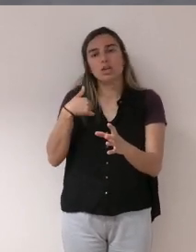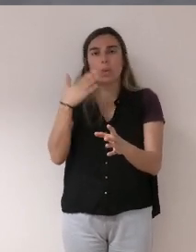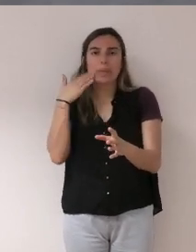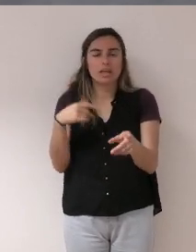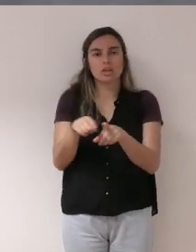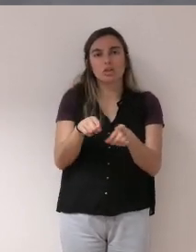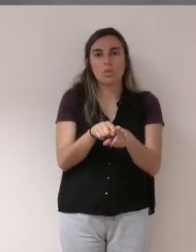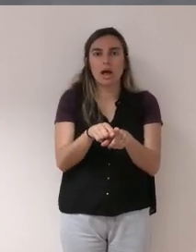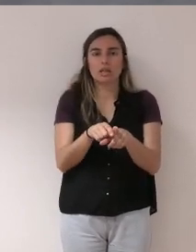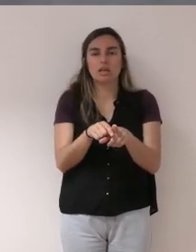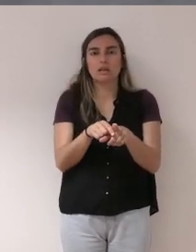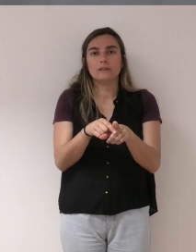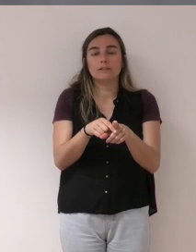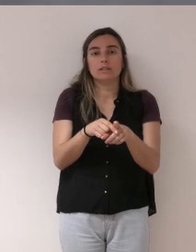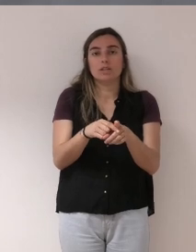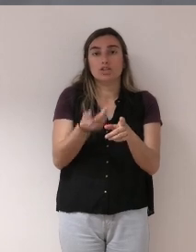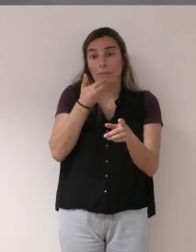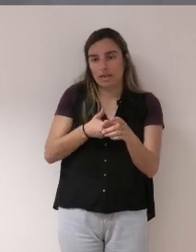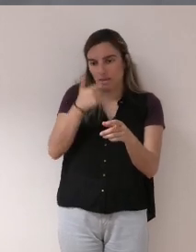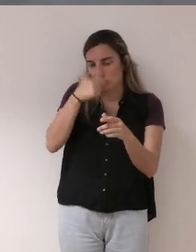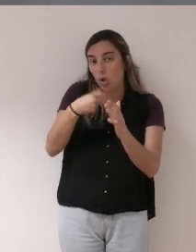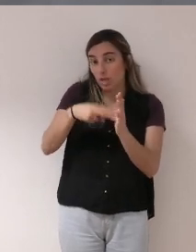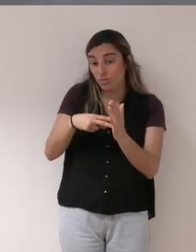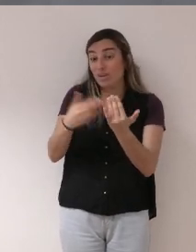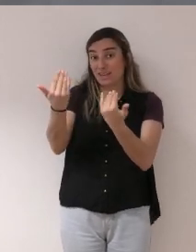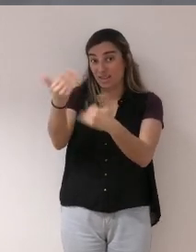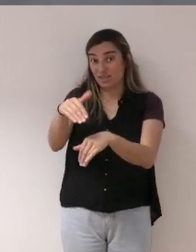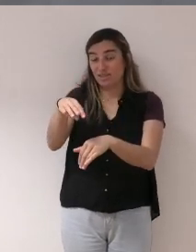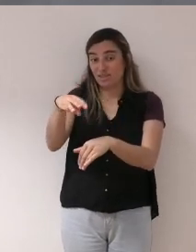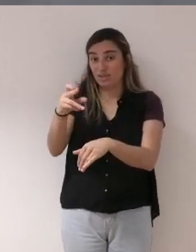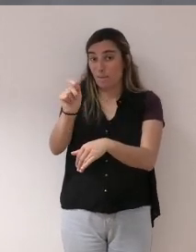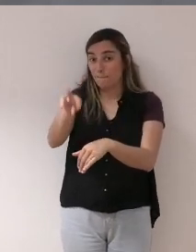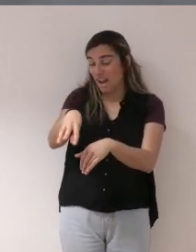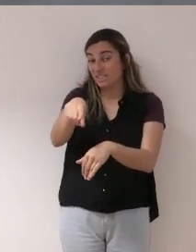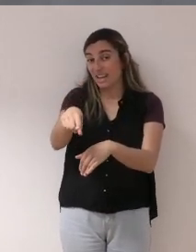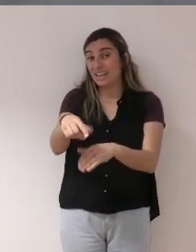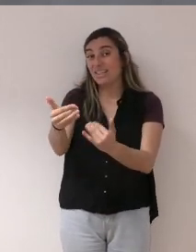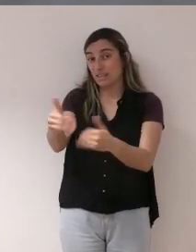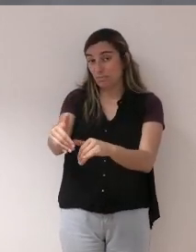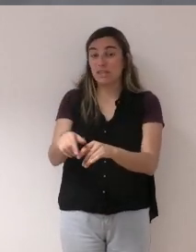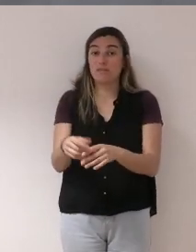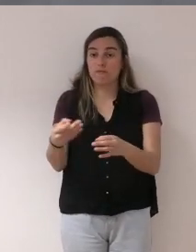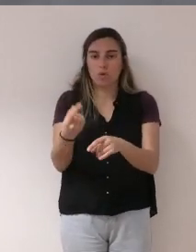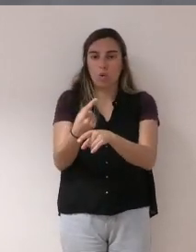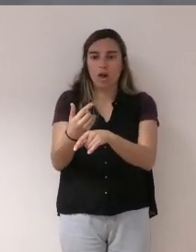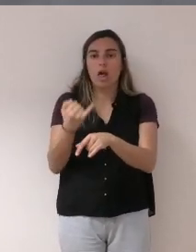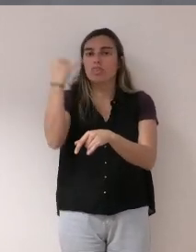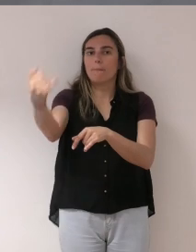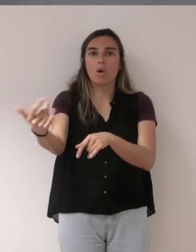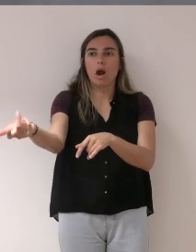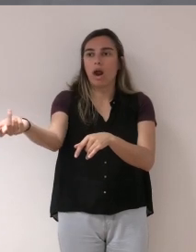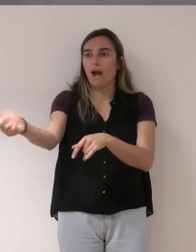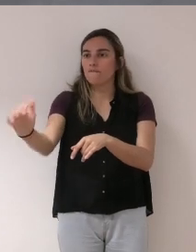articular aquilo que são as experiências potenciais do leitor. As margens As margens não são aquilo que está do lado de lá,